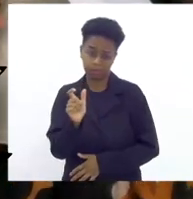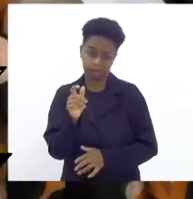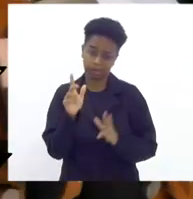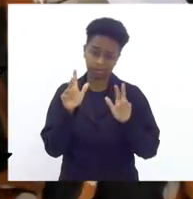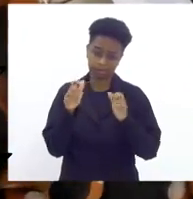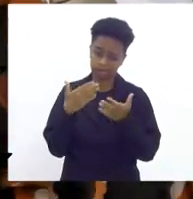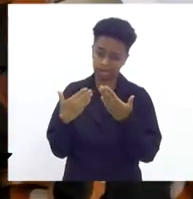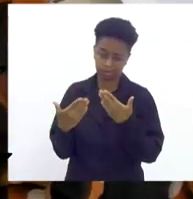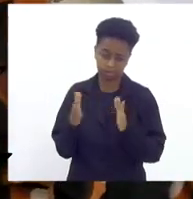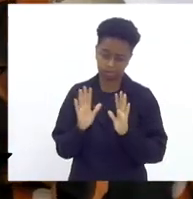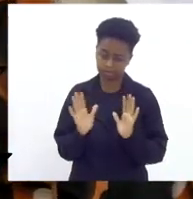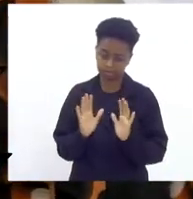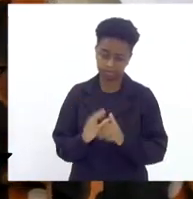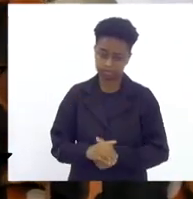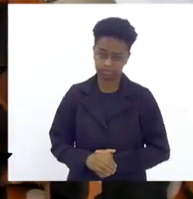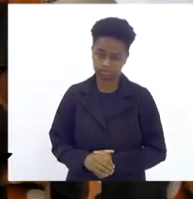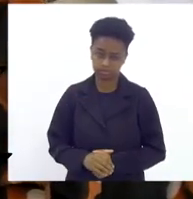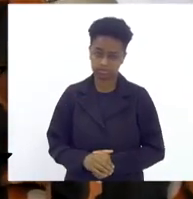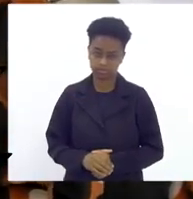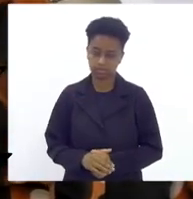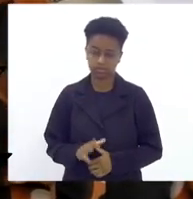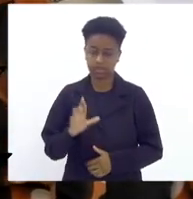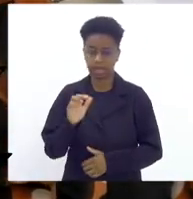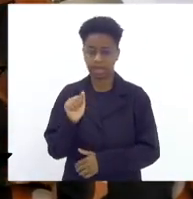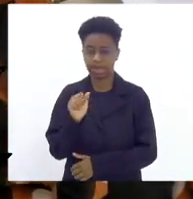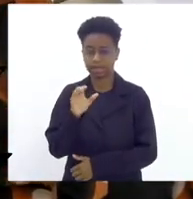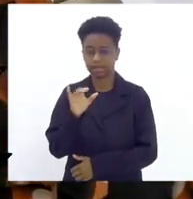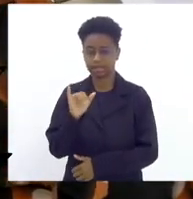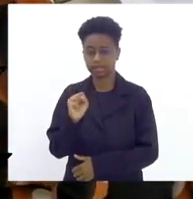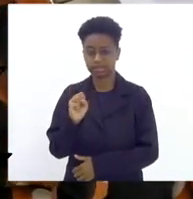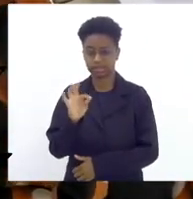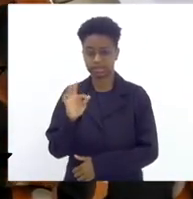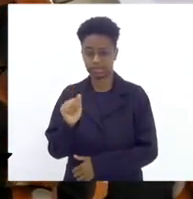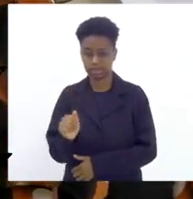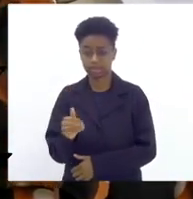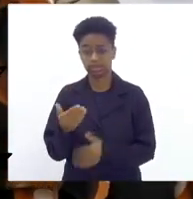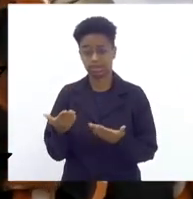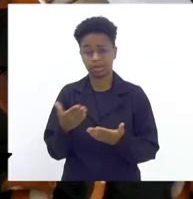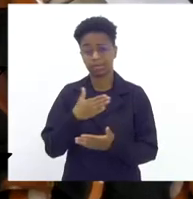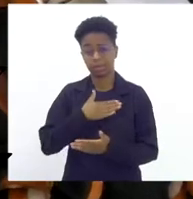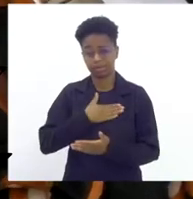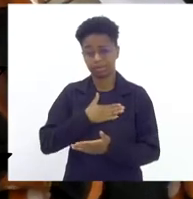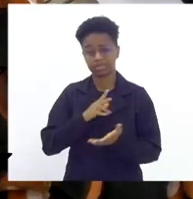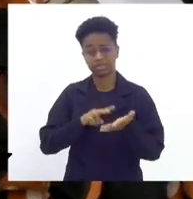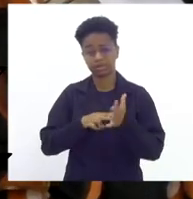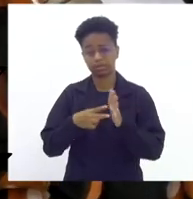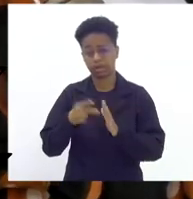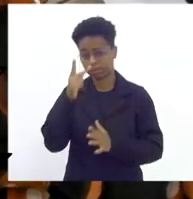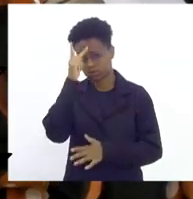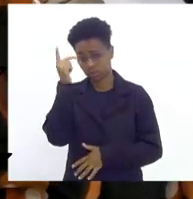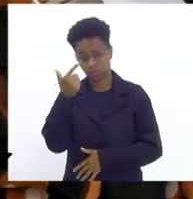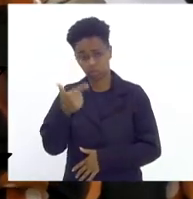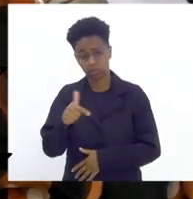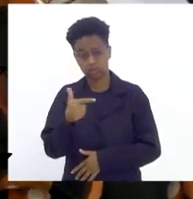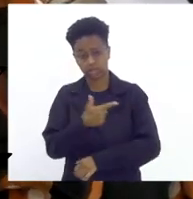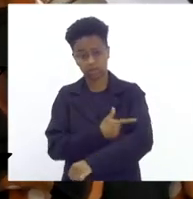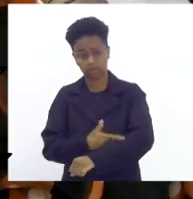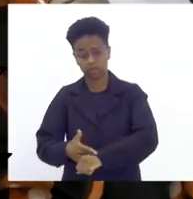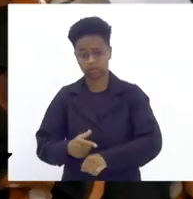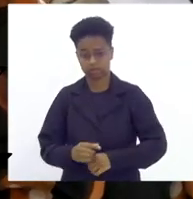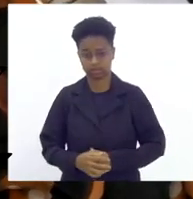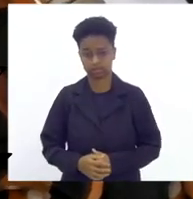assunto racista mas para mim não existe e se a pessoa não tem que não tem educação